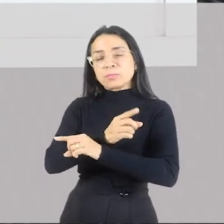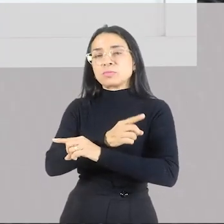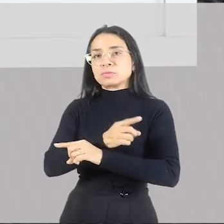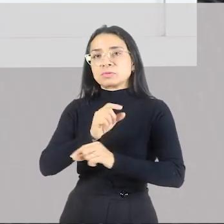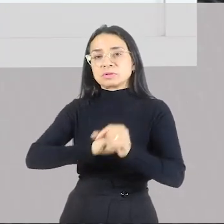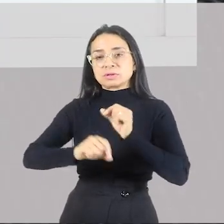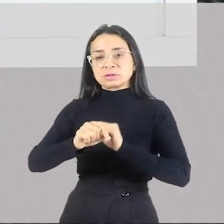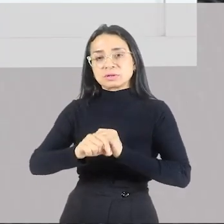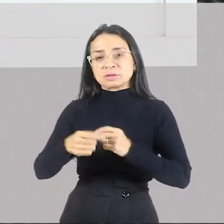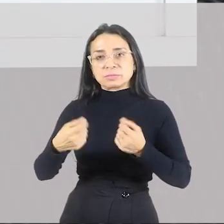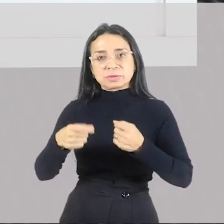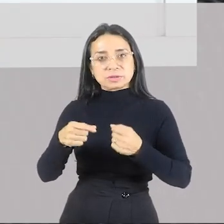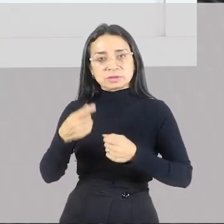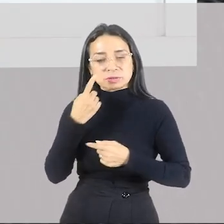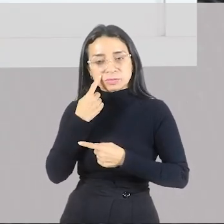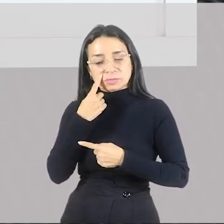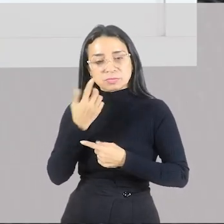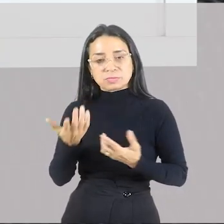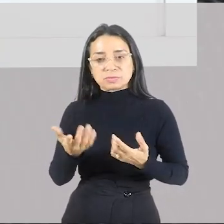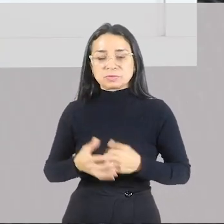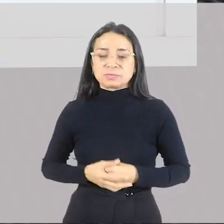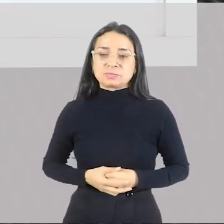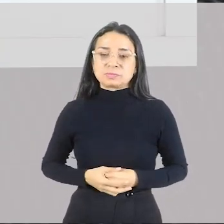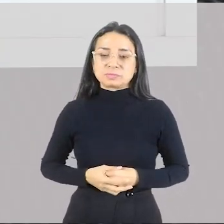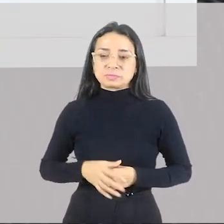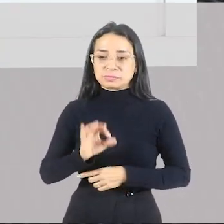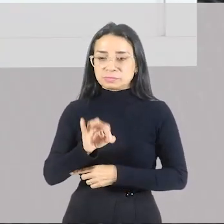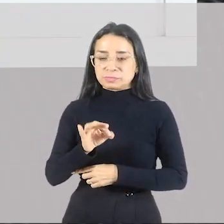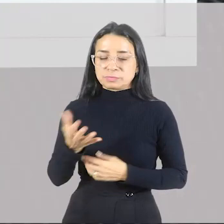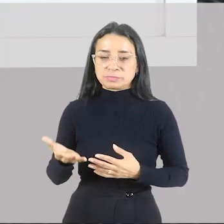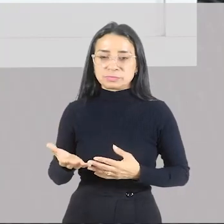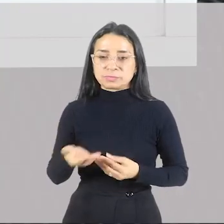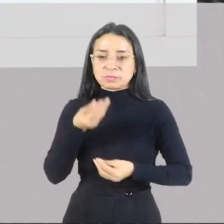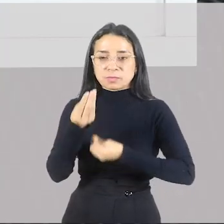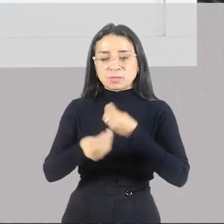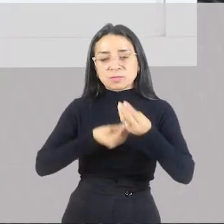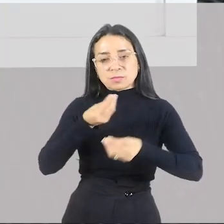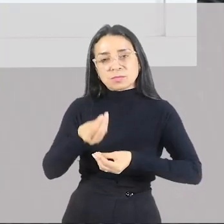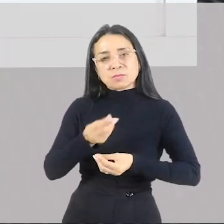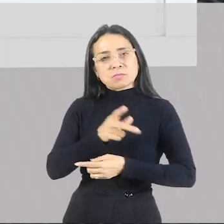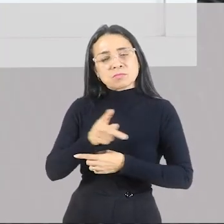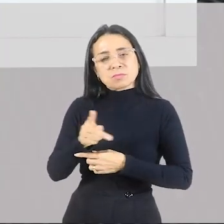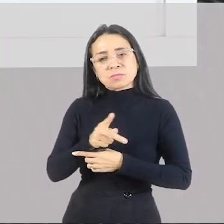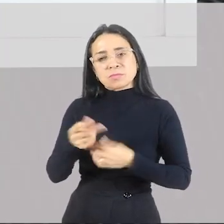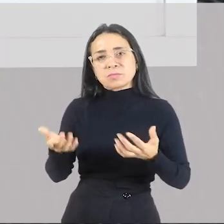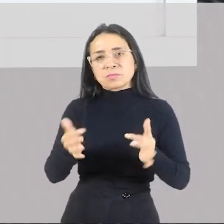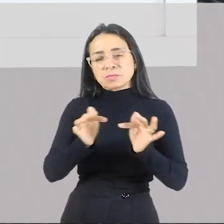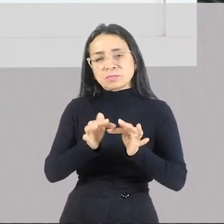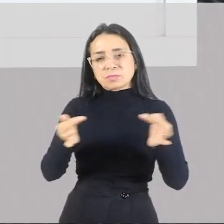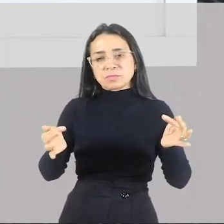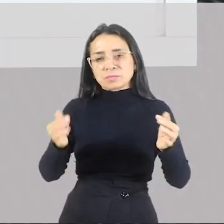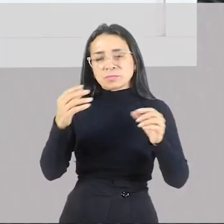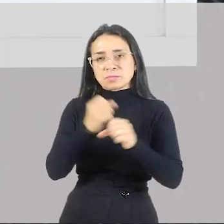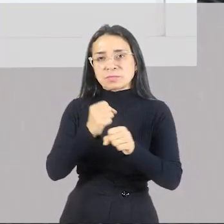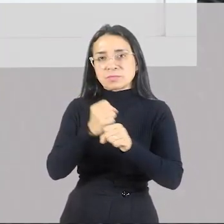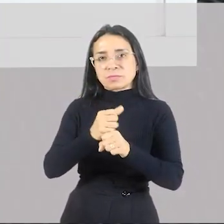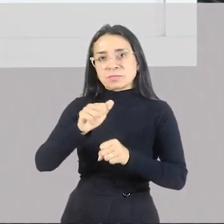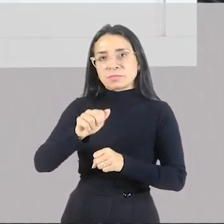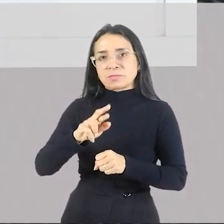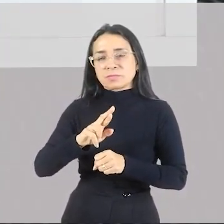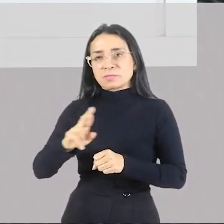levado em consideração porque você forma um novo grupo. Perfeito? E aí, como é, pessoal, então, agora a fórmula para calcular o